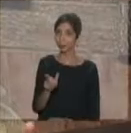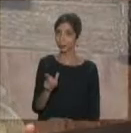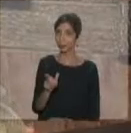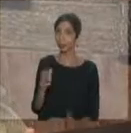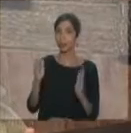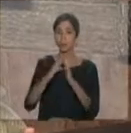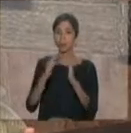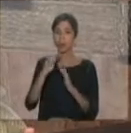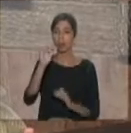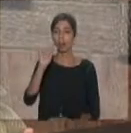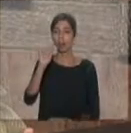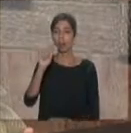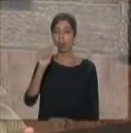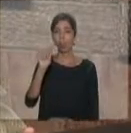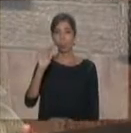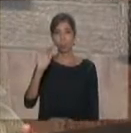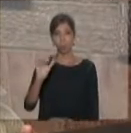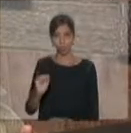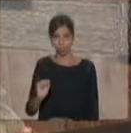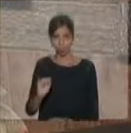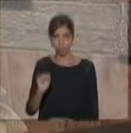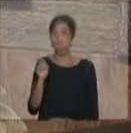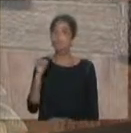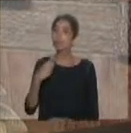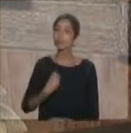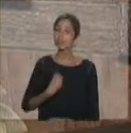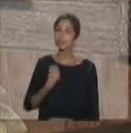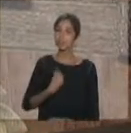Alagoinhas, que ele vivia